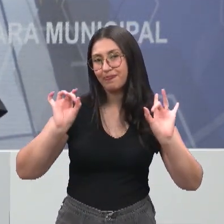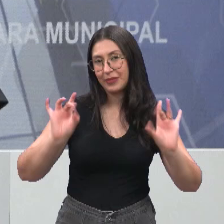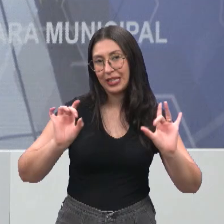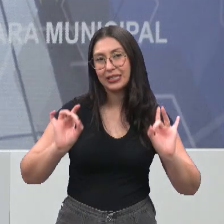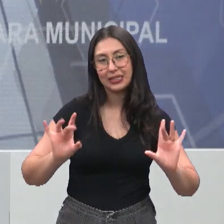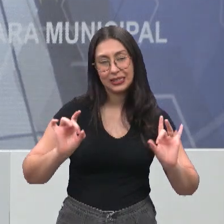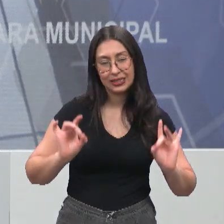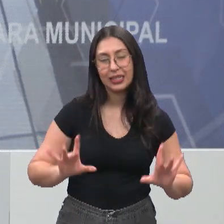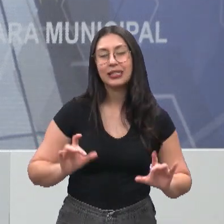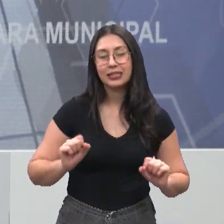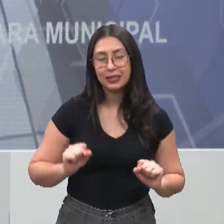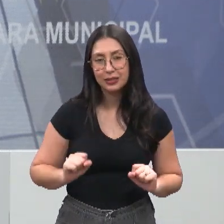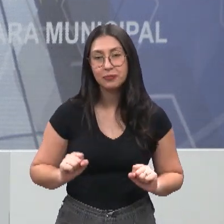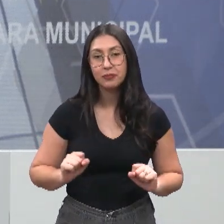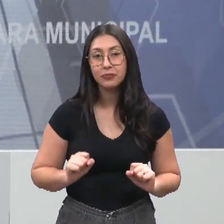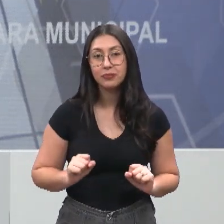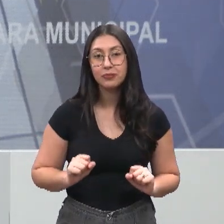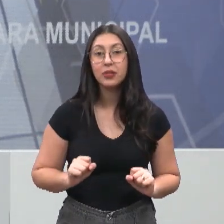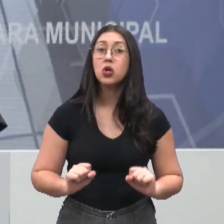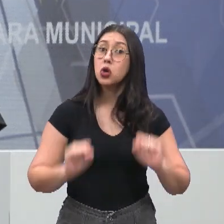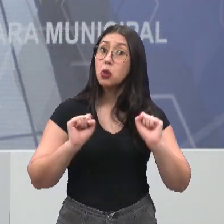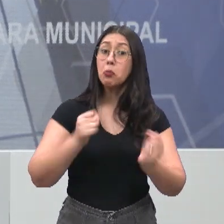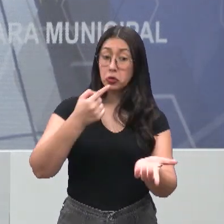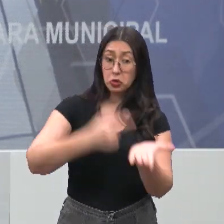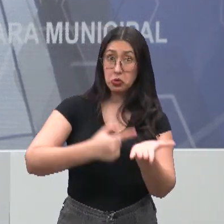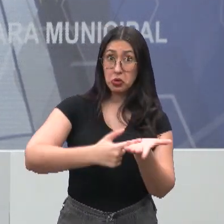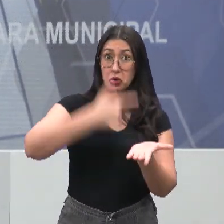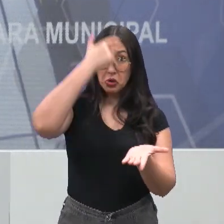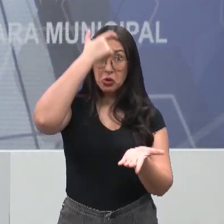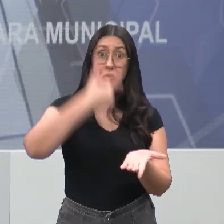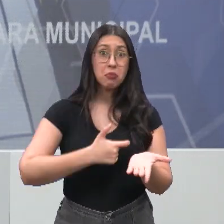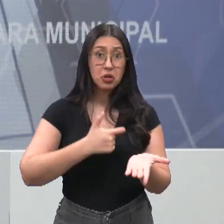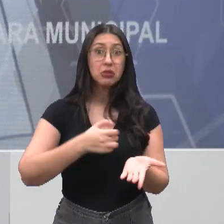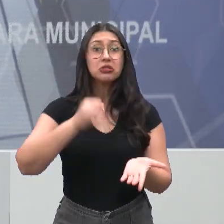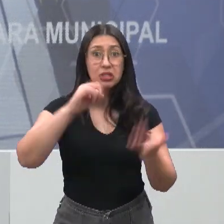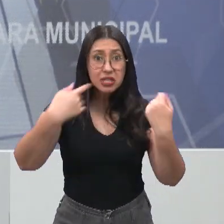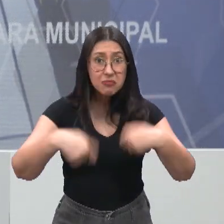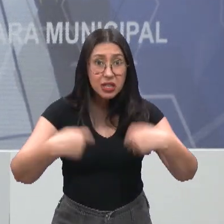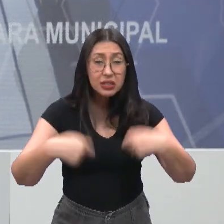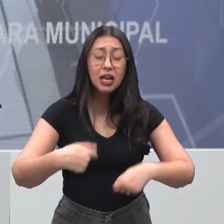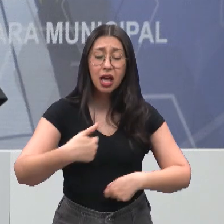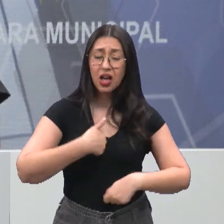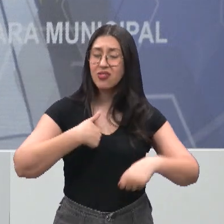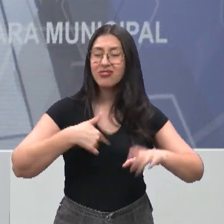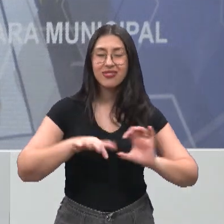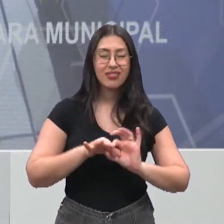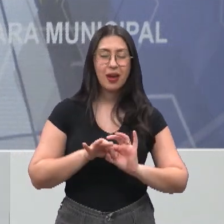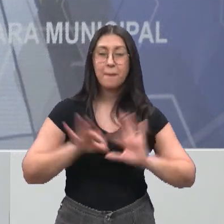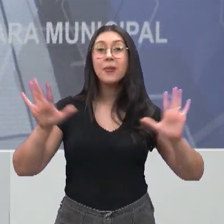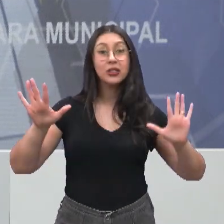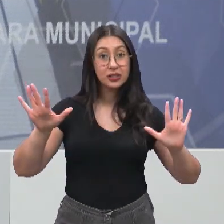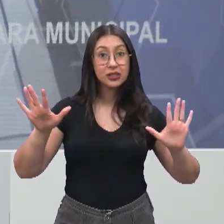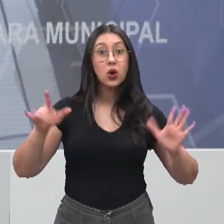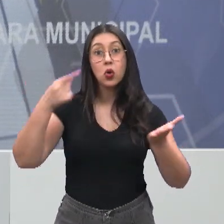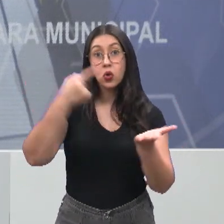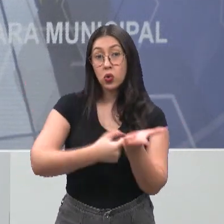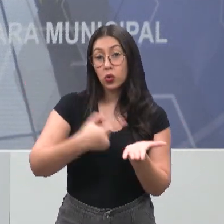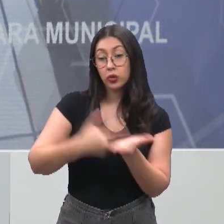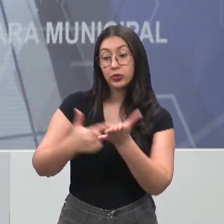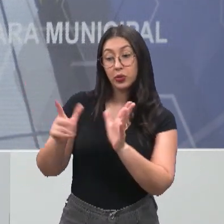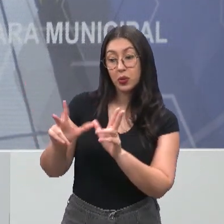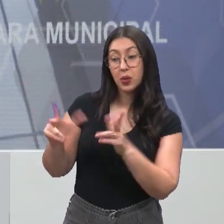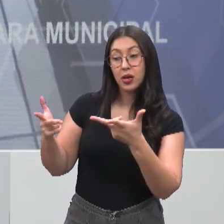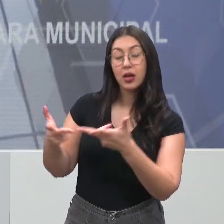crianças. E conte aqui com o vereador Gilson Campos, o que vocês precisarem, estou à disposição. Conte com essa casa, que também